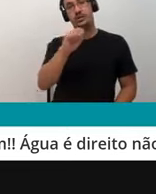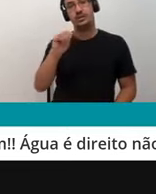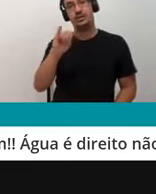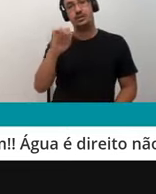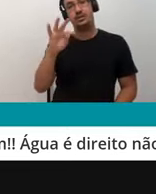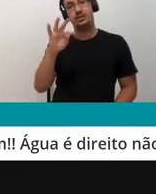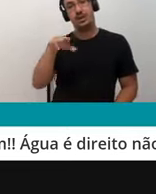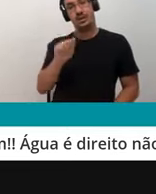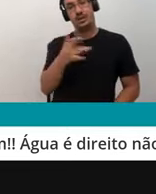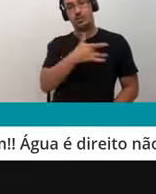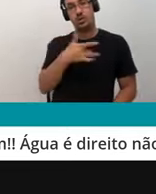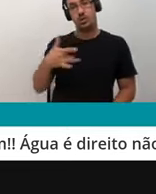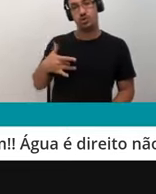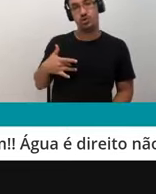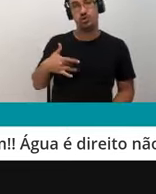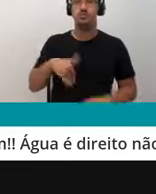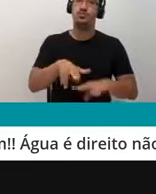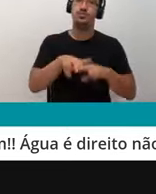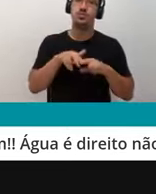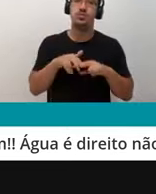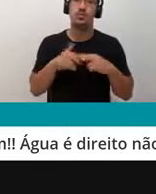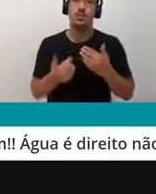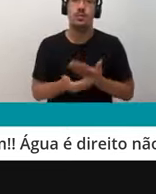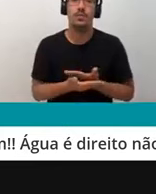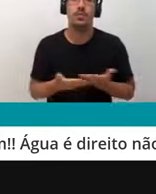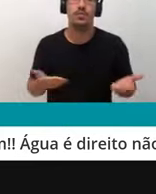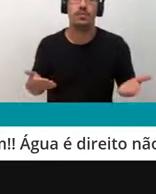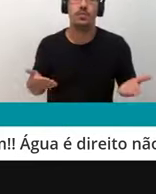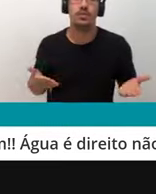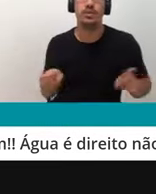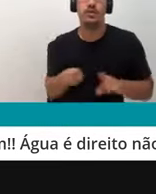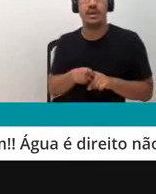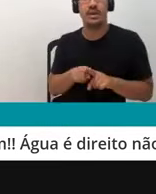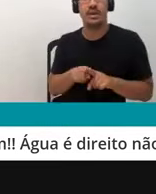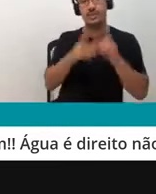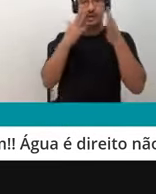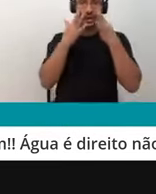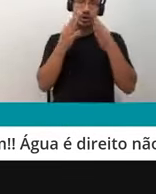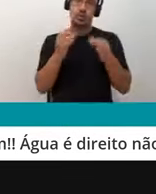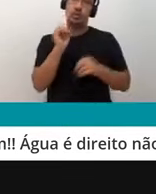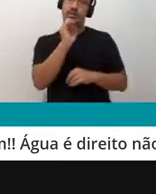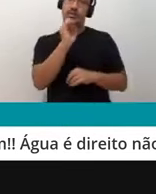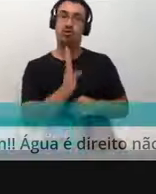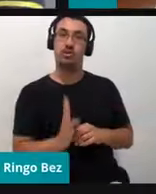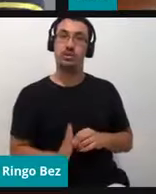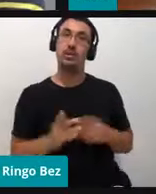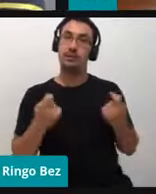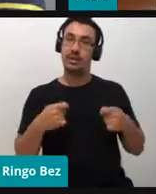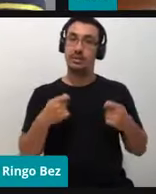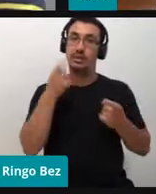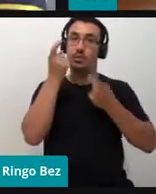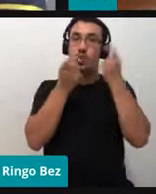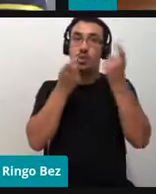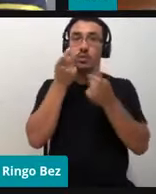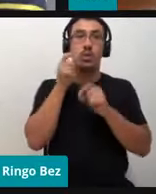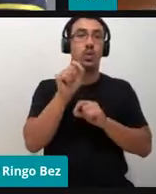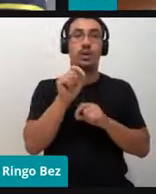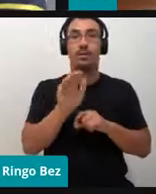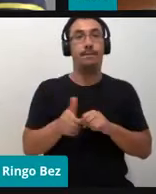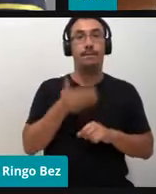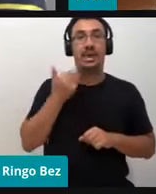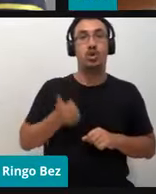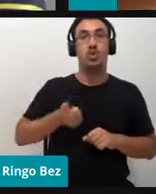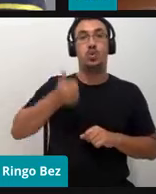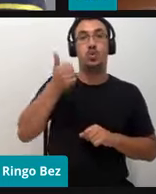né? Então, fora isso, também chama atenção que o Brasil precisa se preocupar em melhorar seus índices